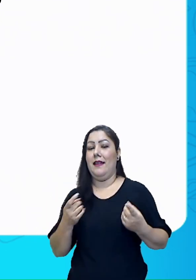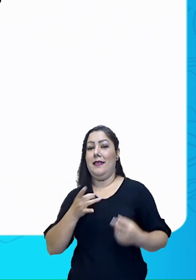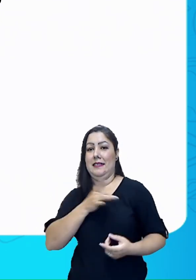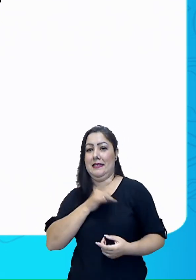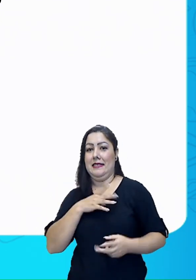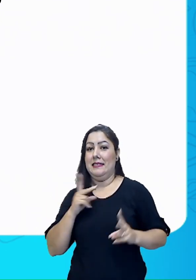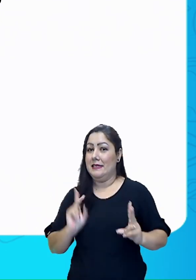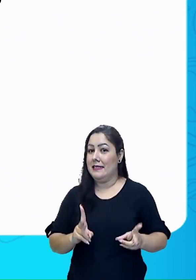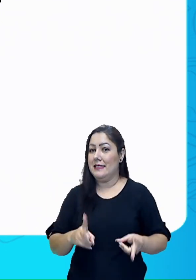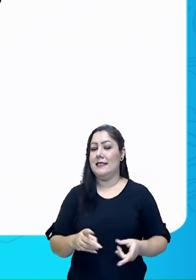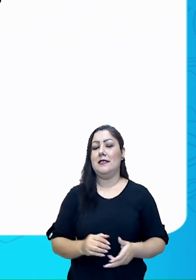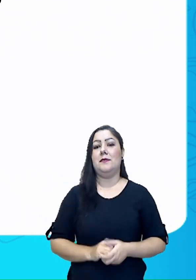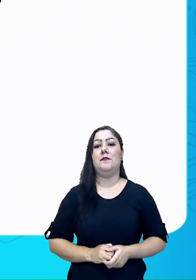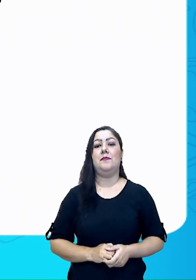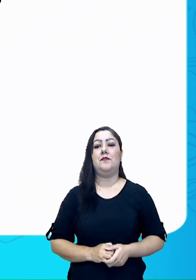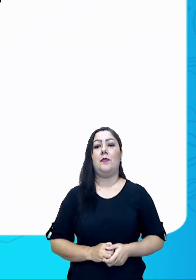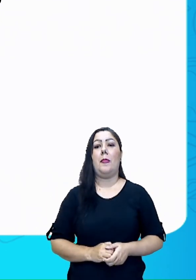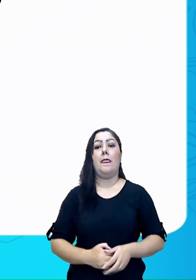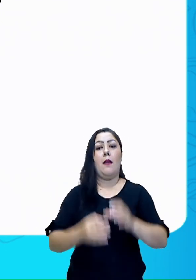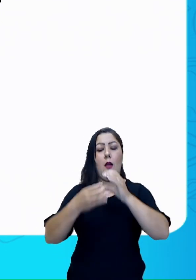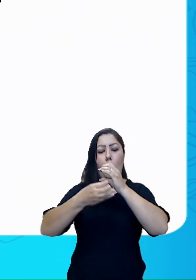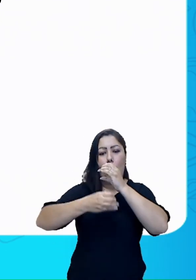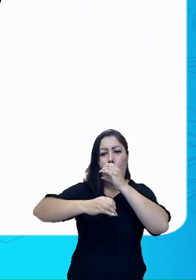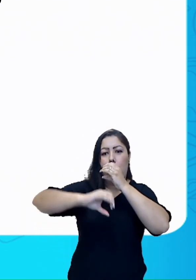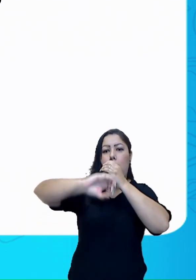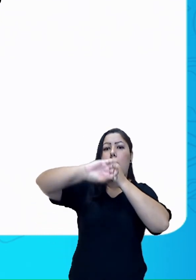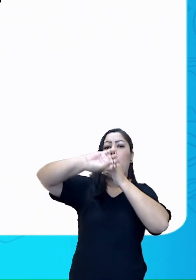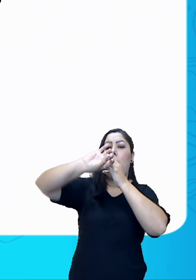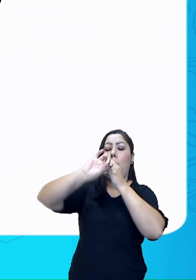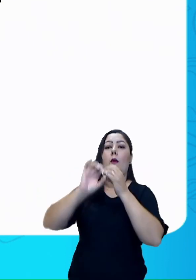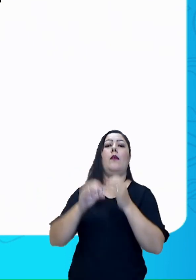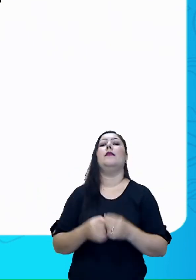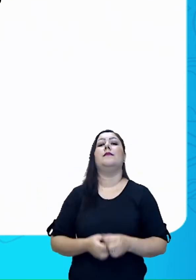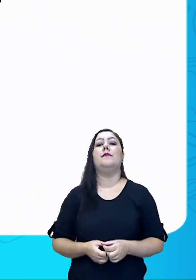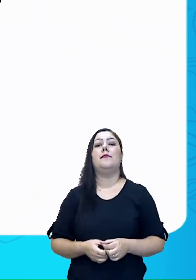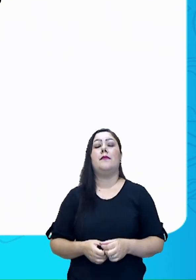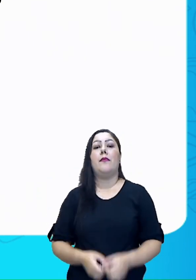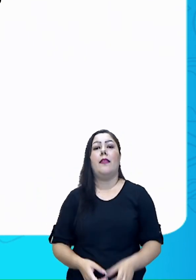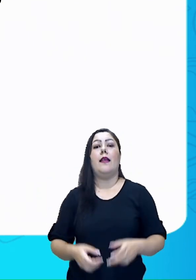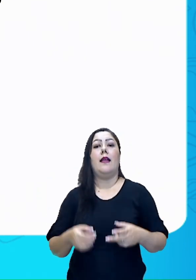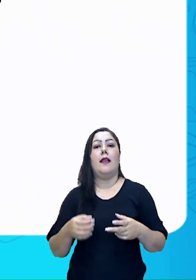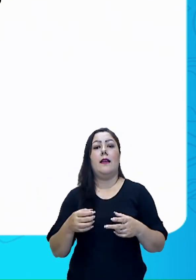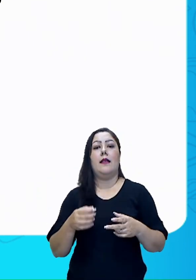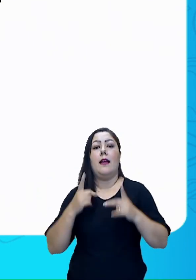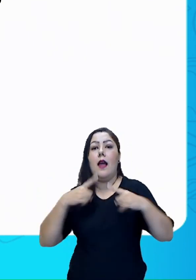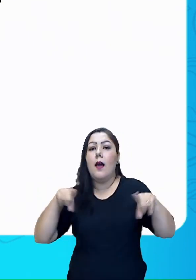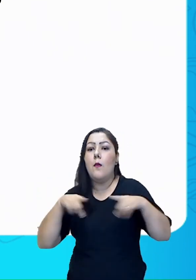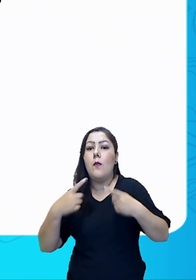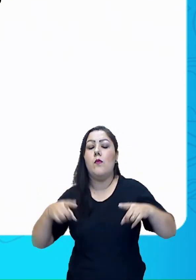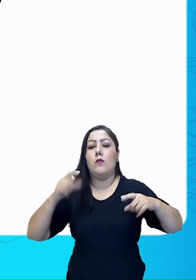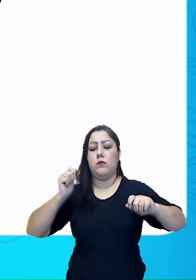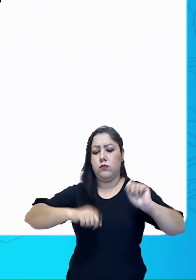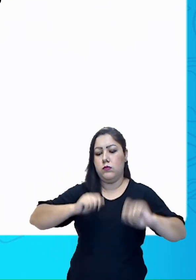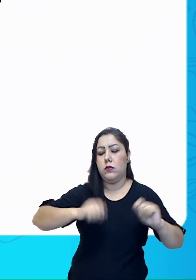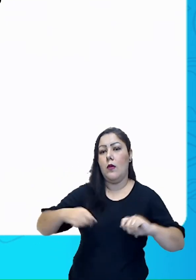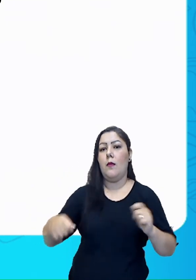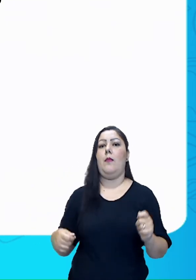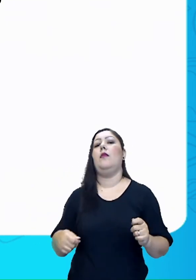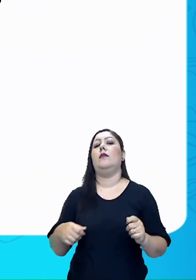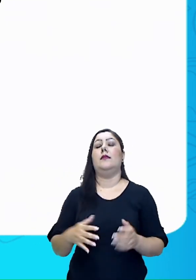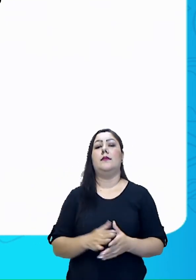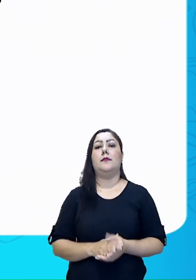Nós temos uma tuba e o trombone, instrumentos da banda lira. Eles também não podem ser modificados, também são